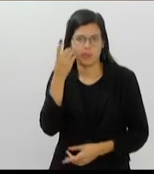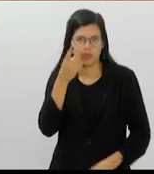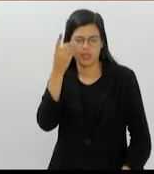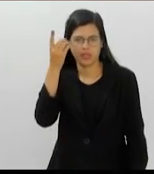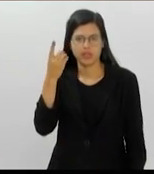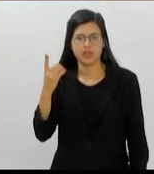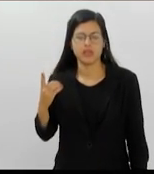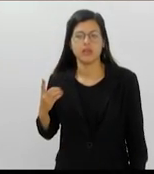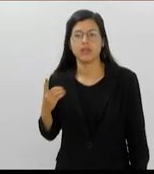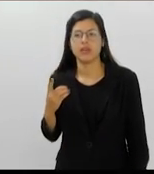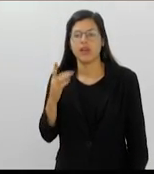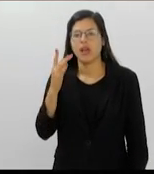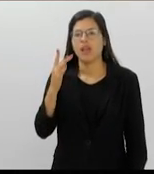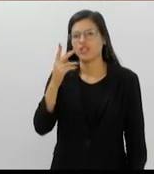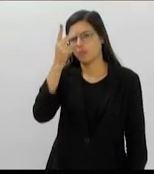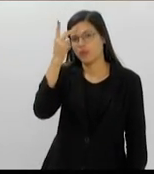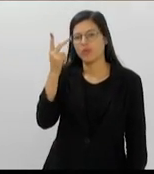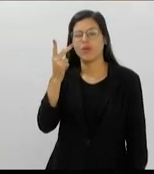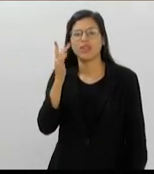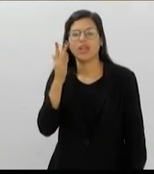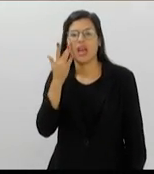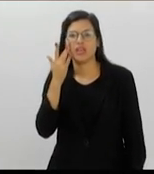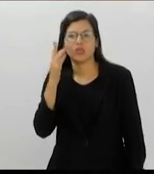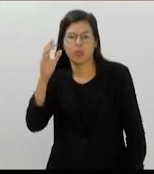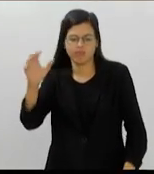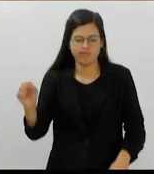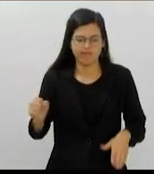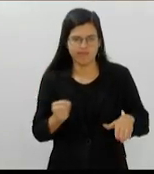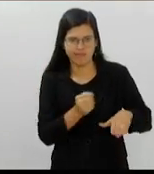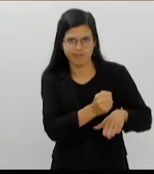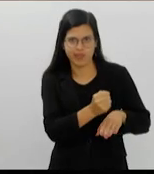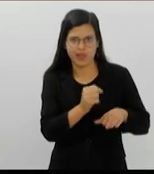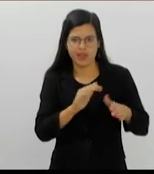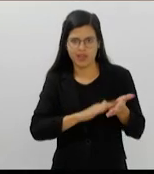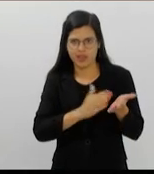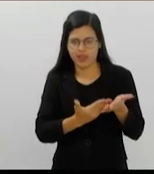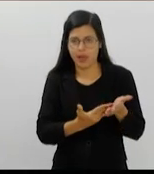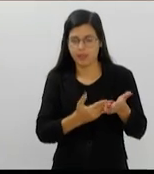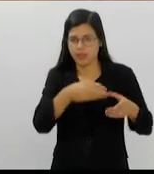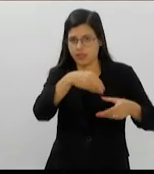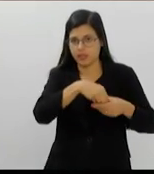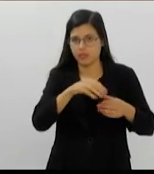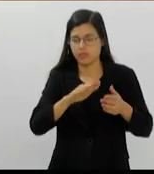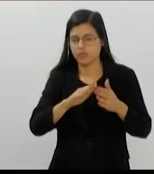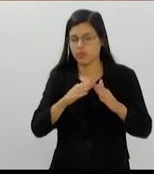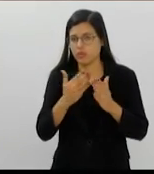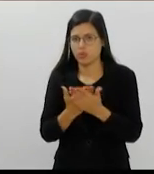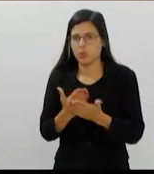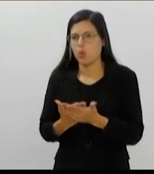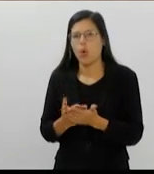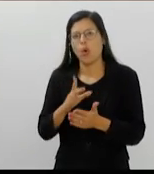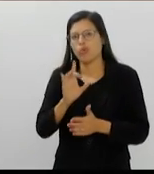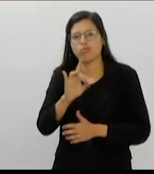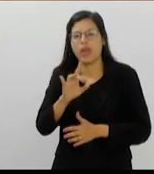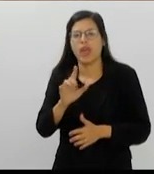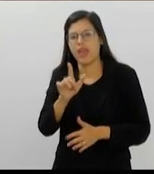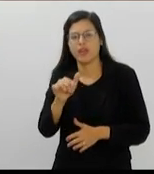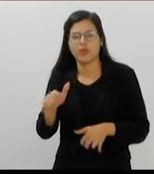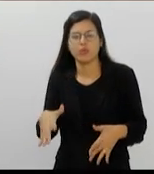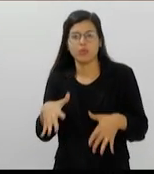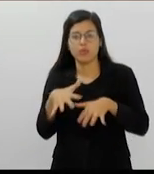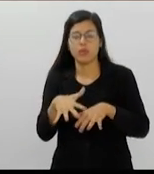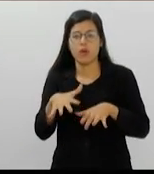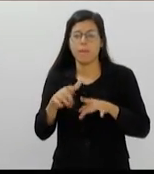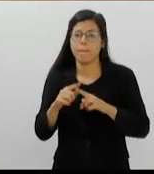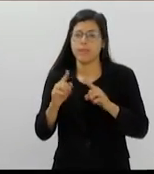acha que colocar um intérprete numa escola, isso inclui a criança. Só que, muitas das vezes, a criança não se